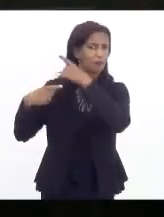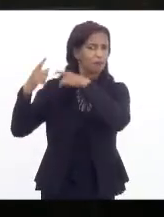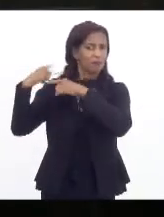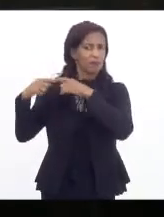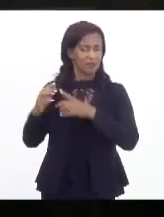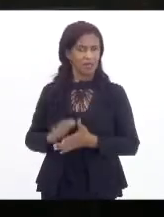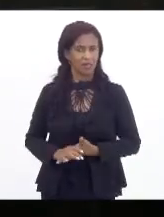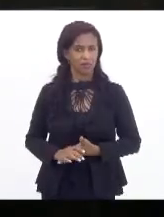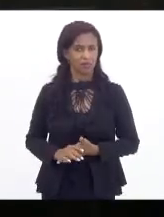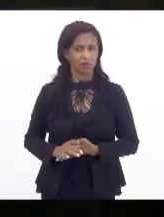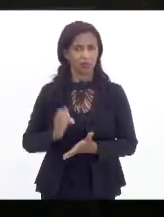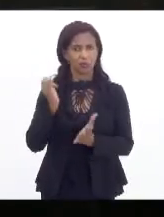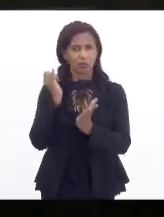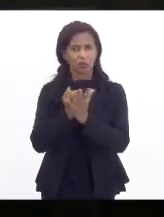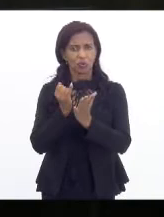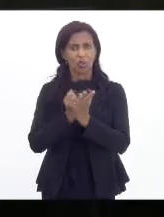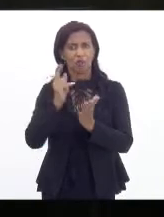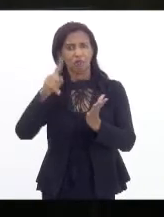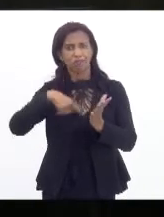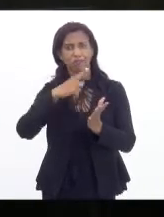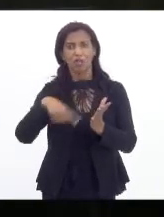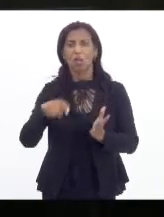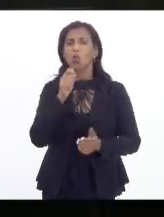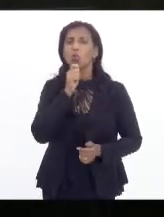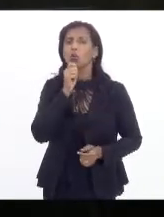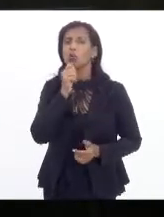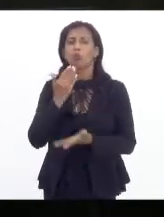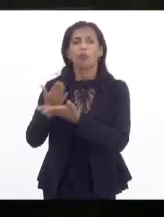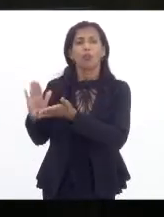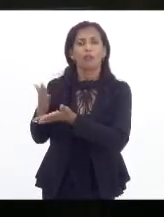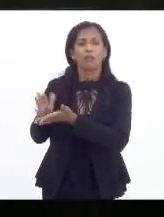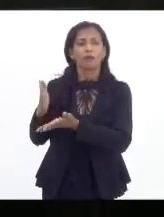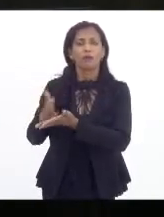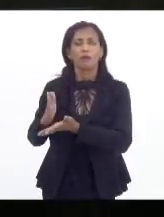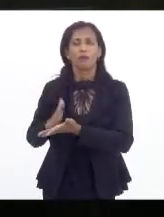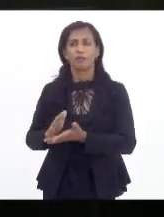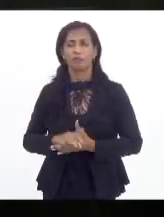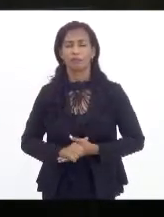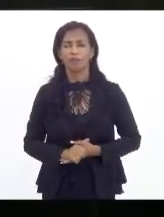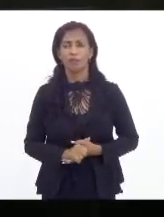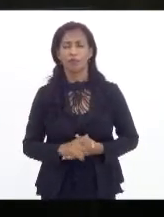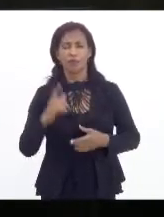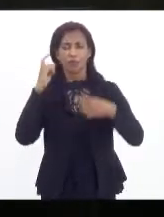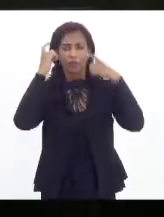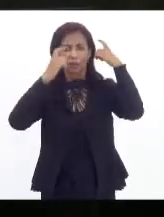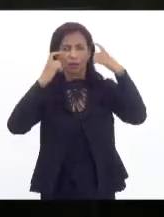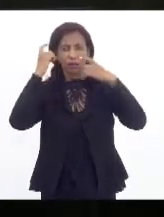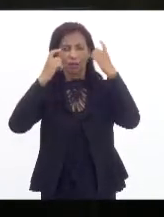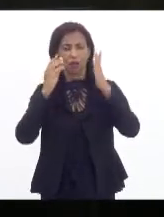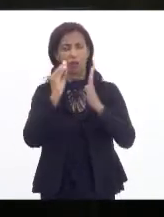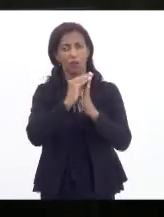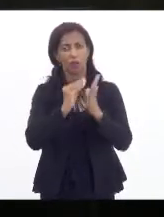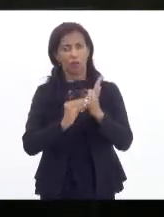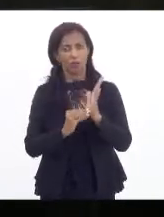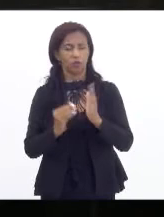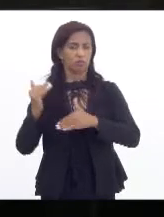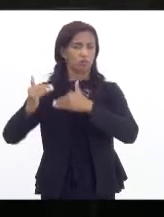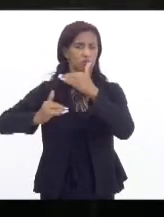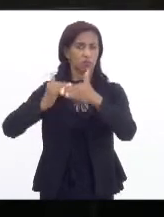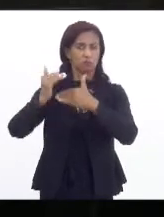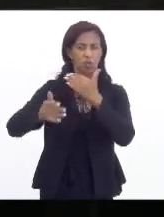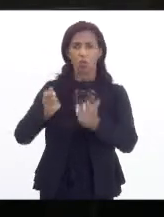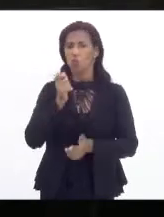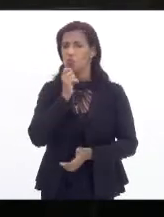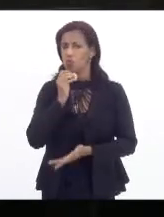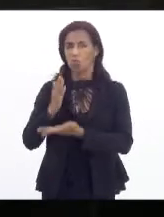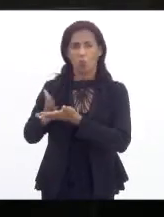de concessão de isenção tributária que não tinham a ver com a preocupação com a agenda do desenvolvimento, que